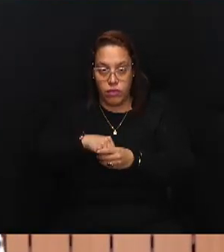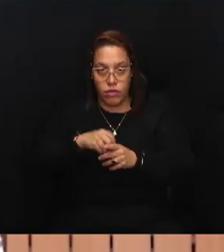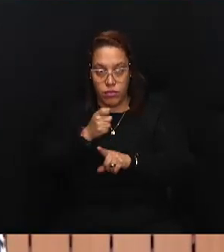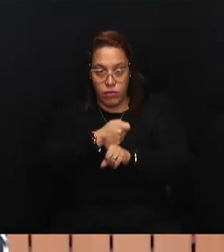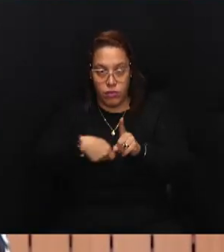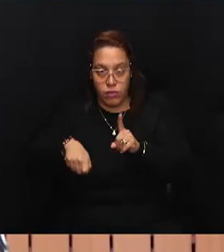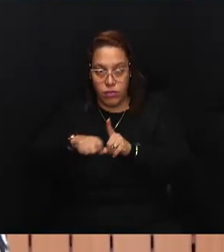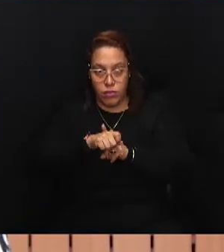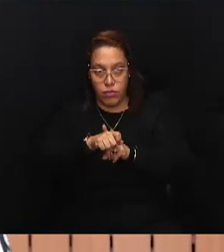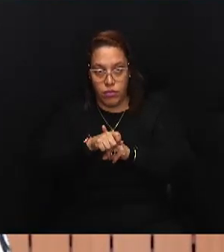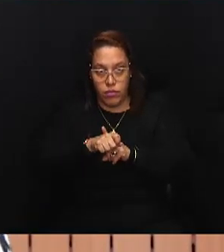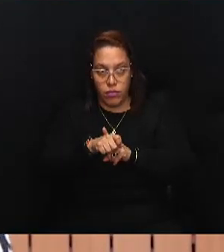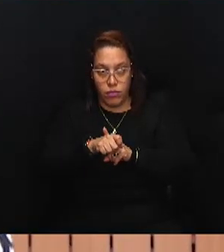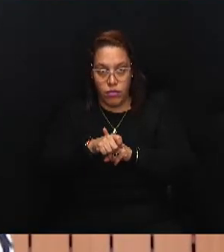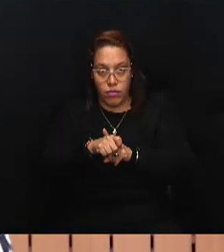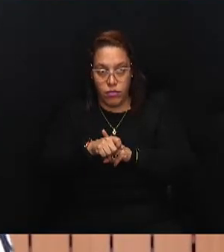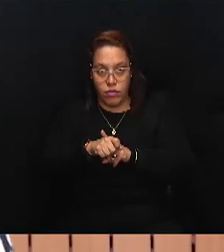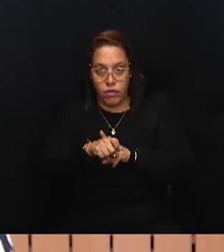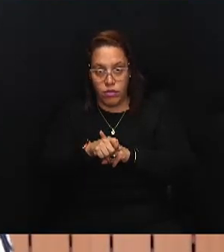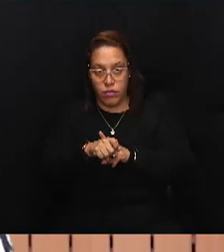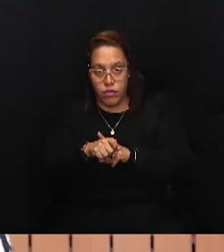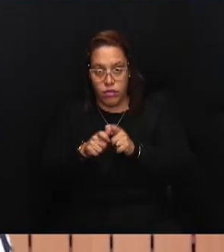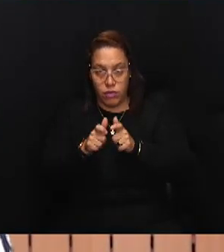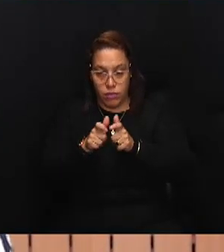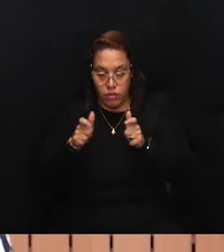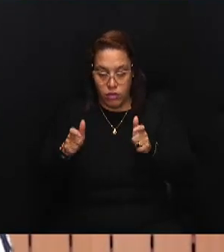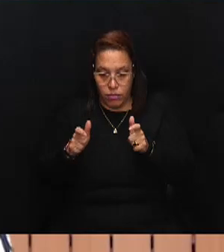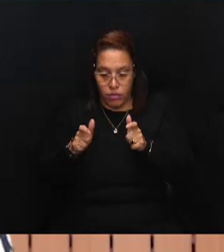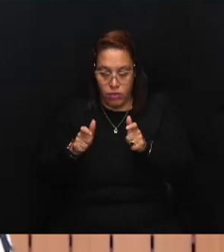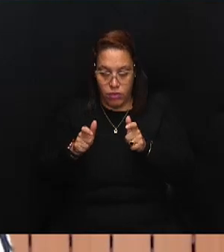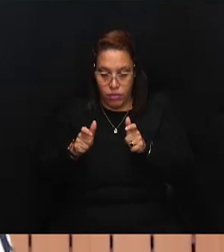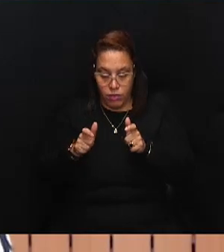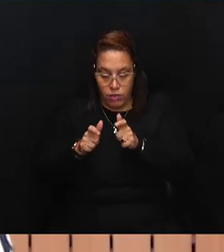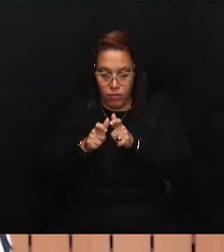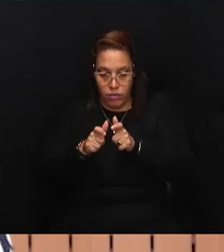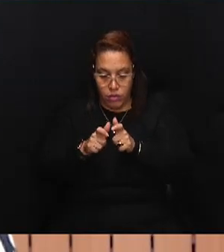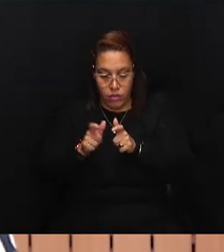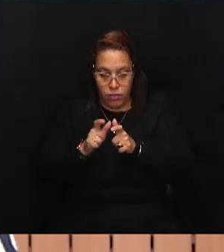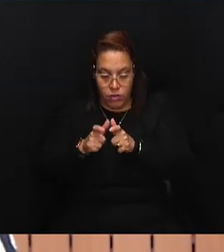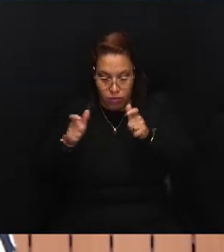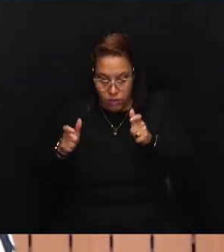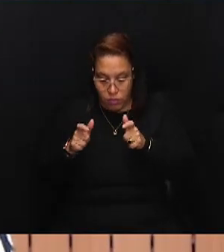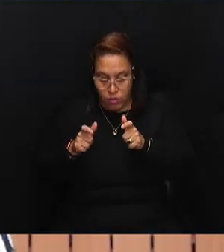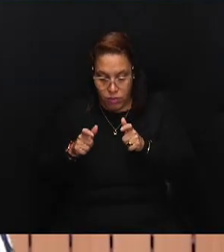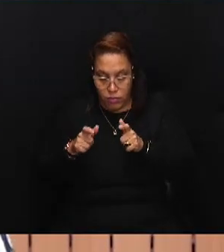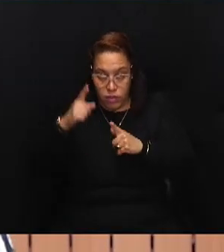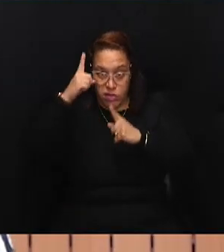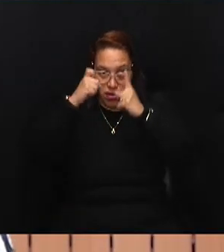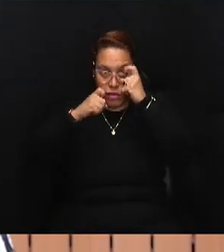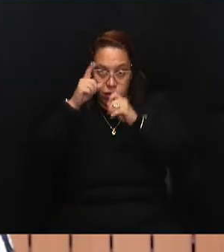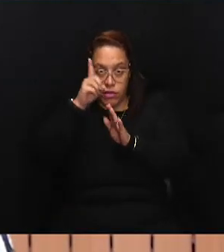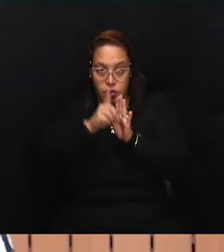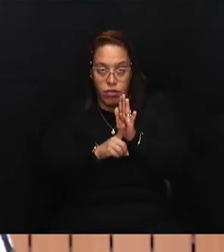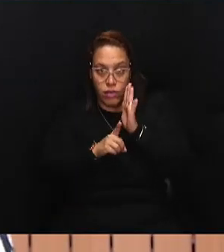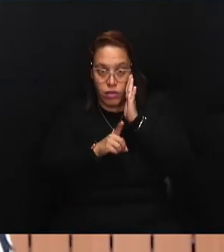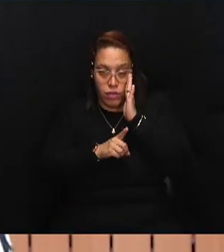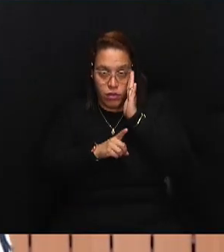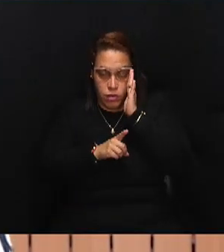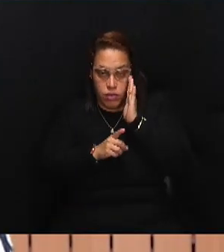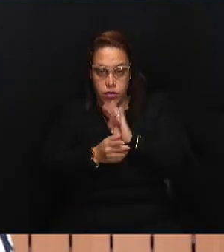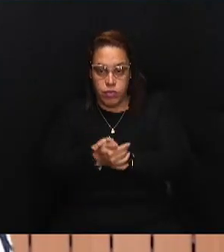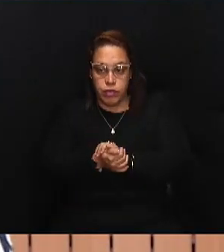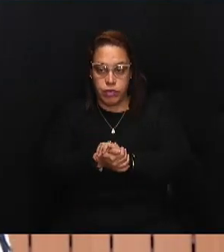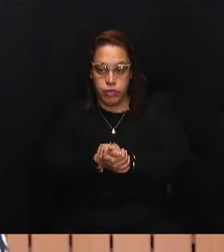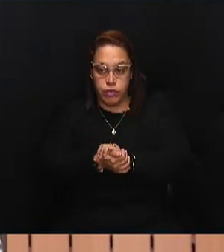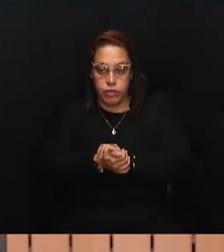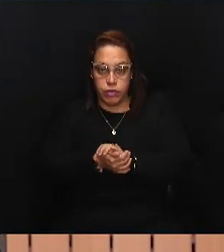social, ele fica na média complexidade para idosos em violações de direito. Né? Então,